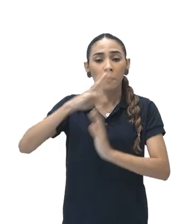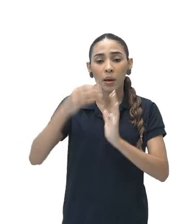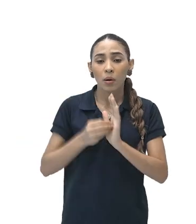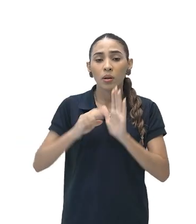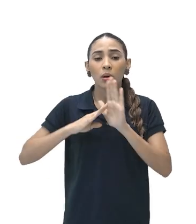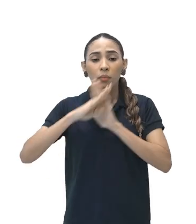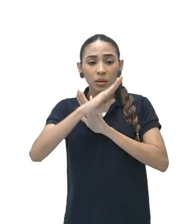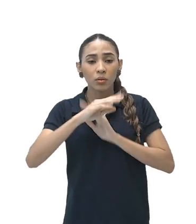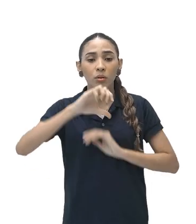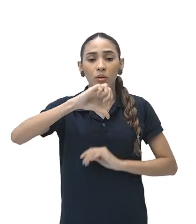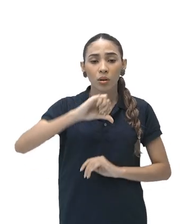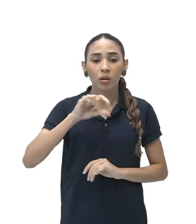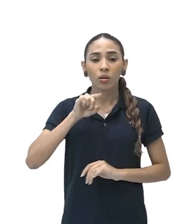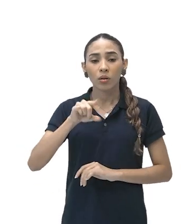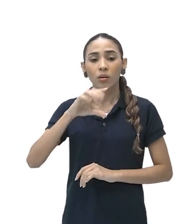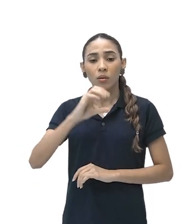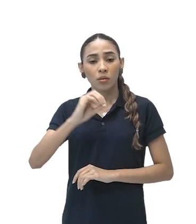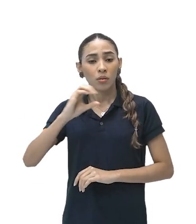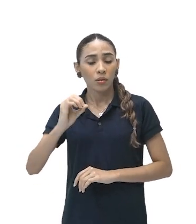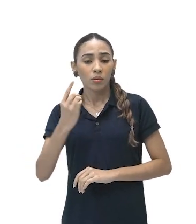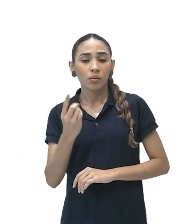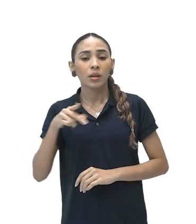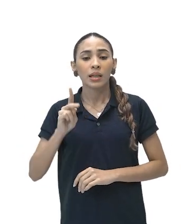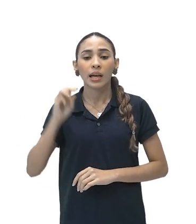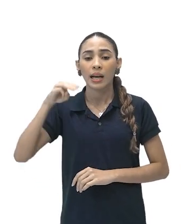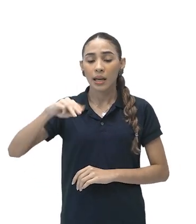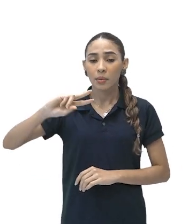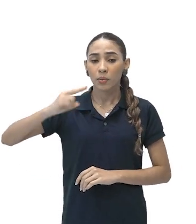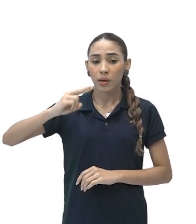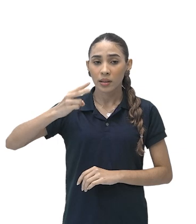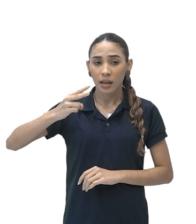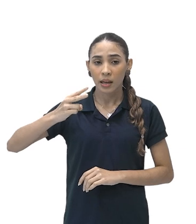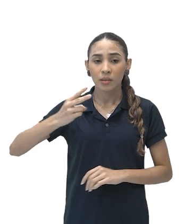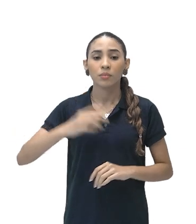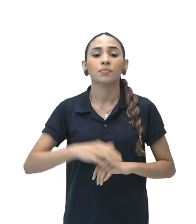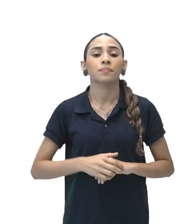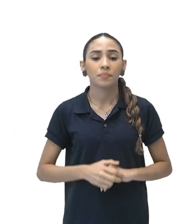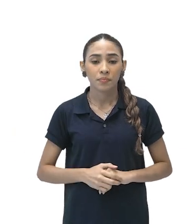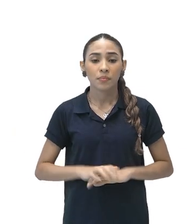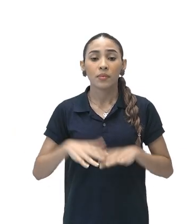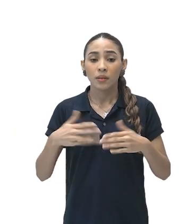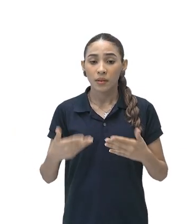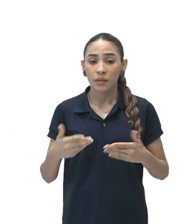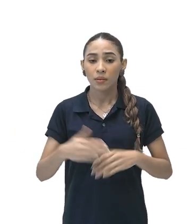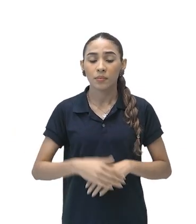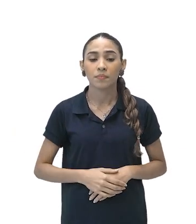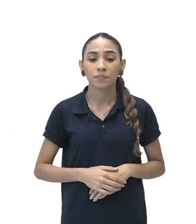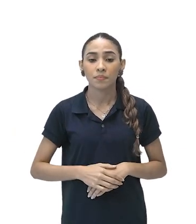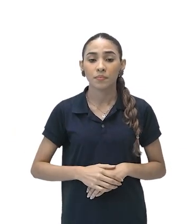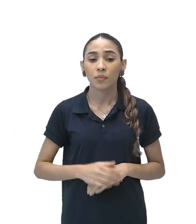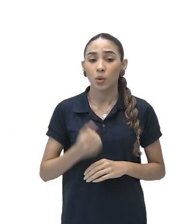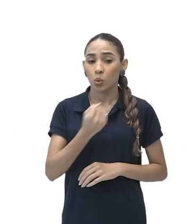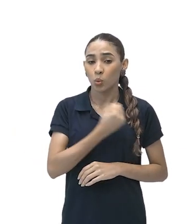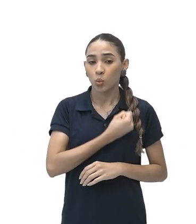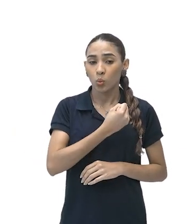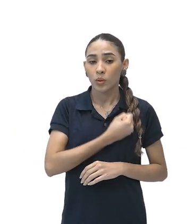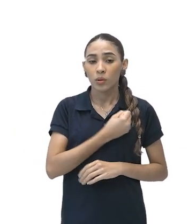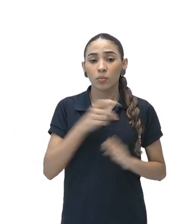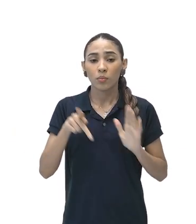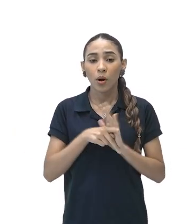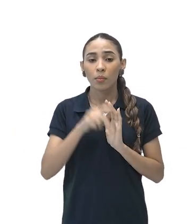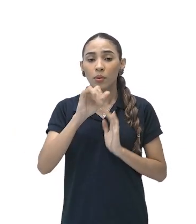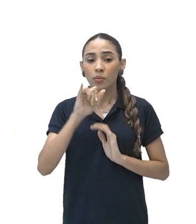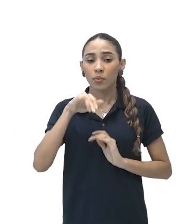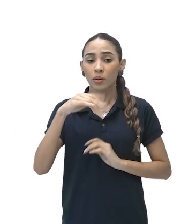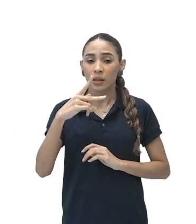aumentou em 9.001 quilômetros quadrados. Ora, esse número vem do